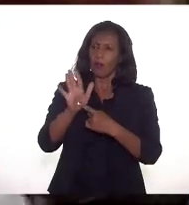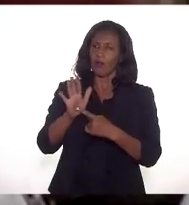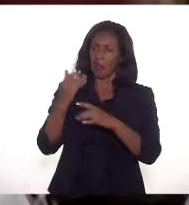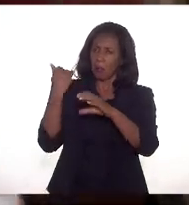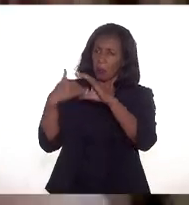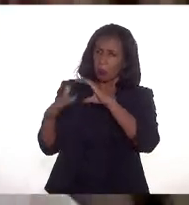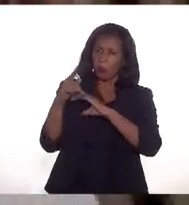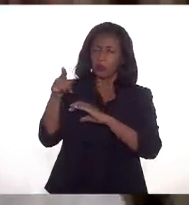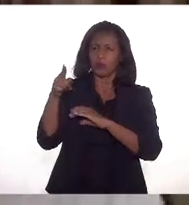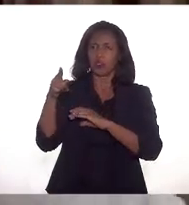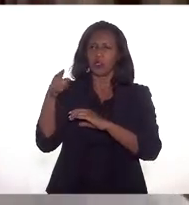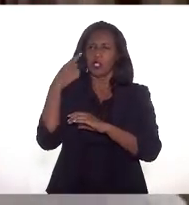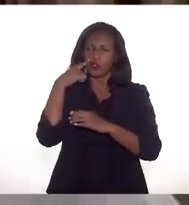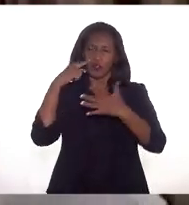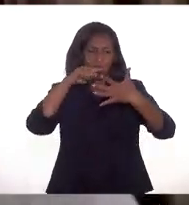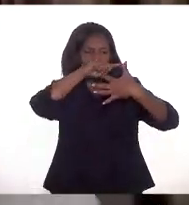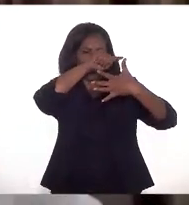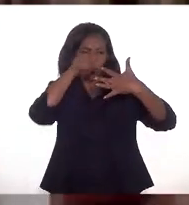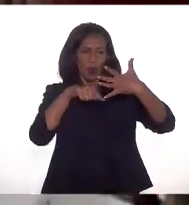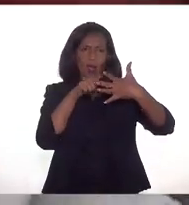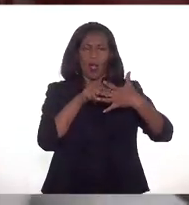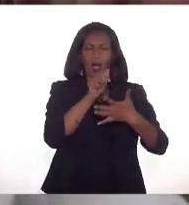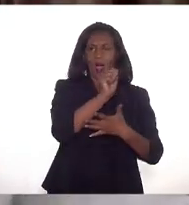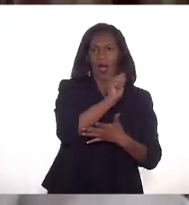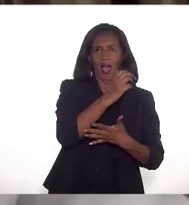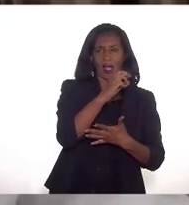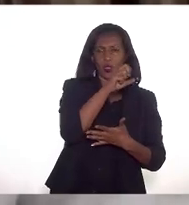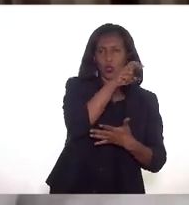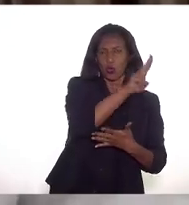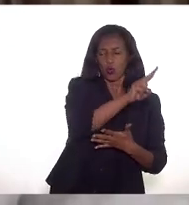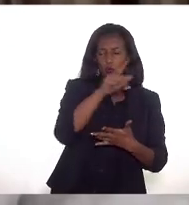no polo metal mecânico, no Açu,